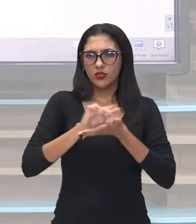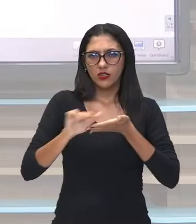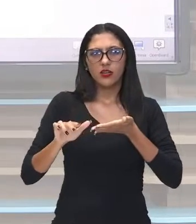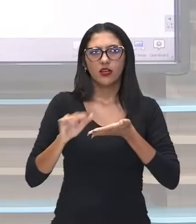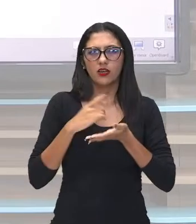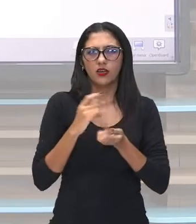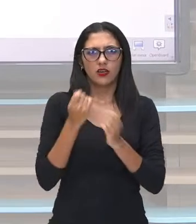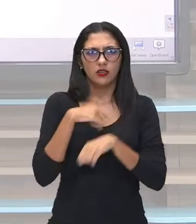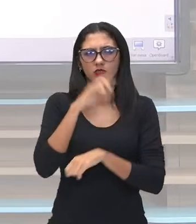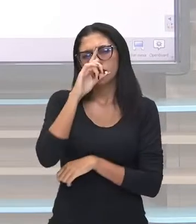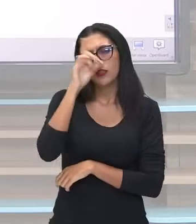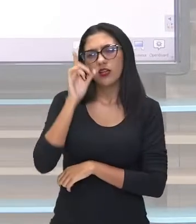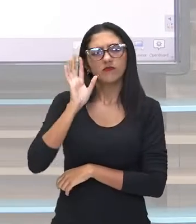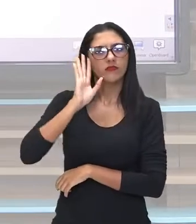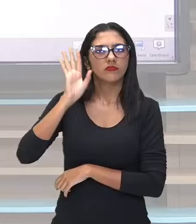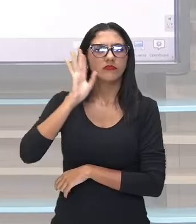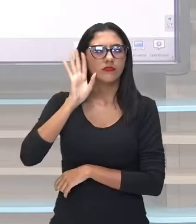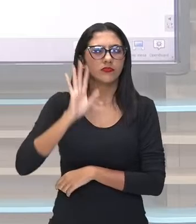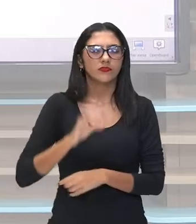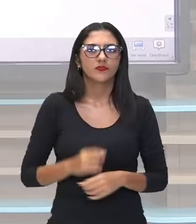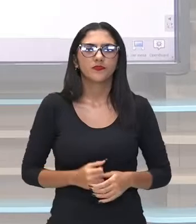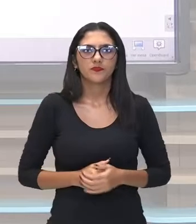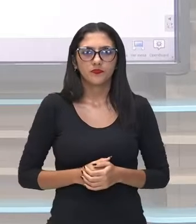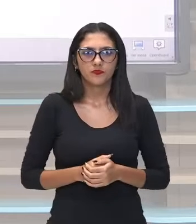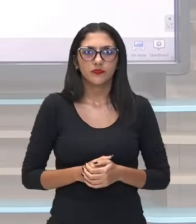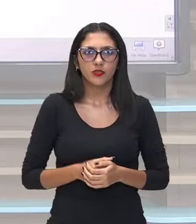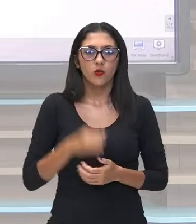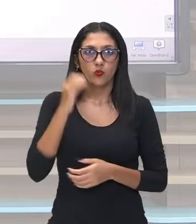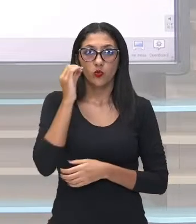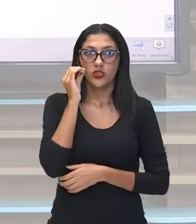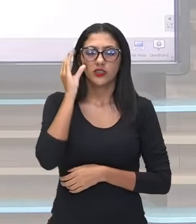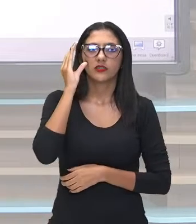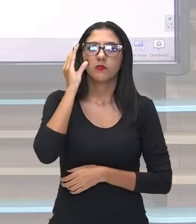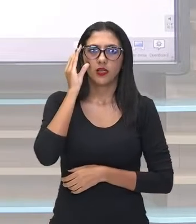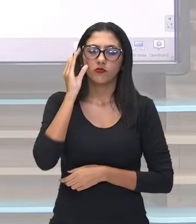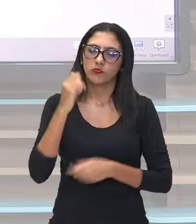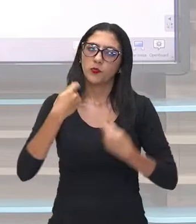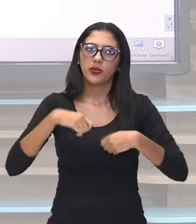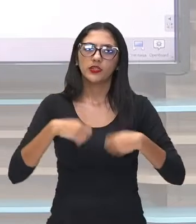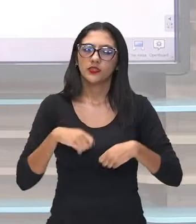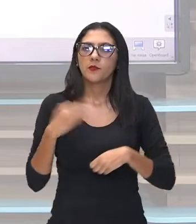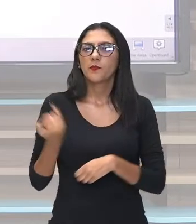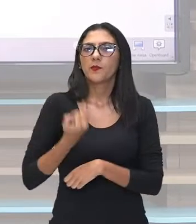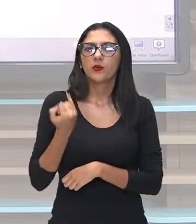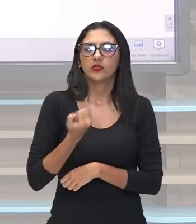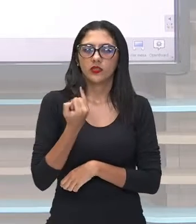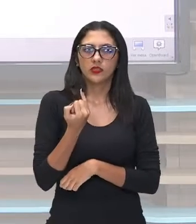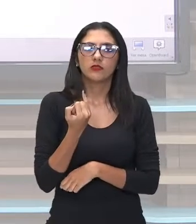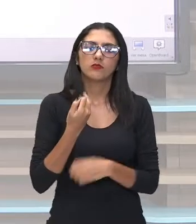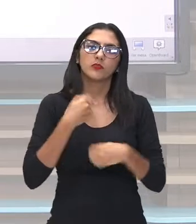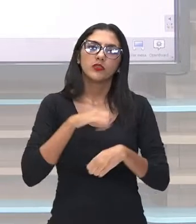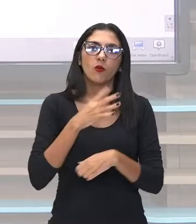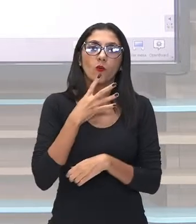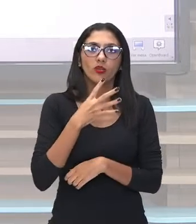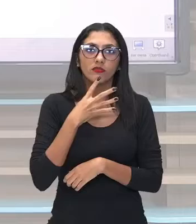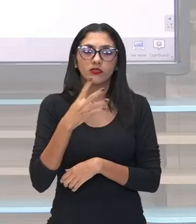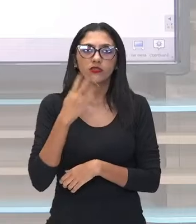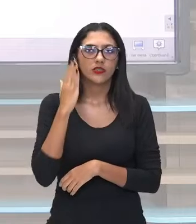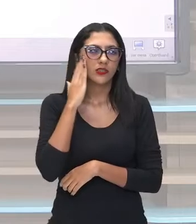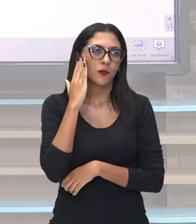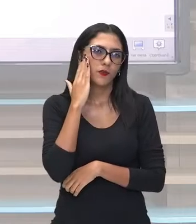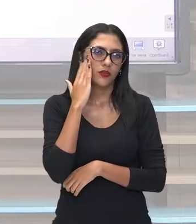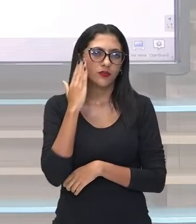que é que eu vou precisar? Conhecimento prévio. Então, é conhecer, né? São